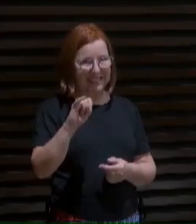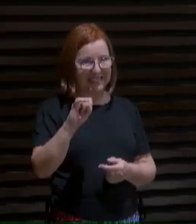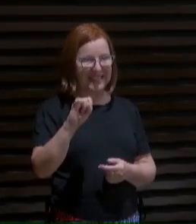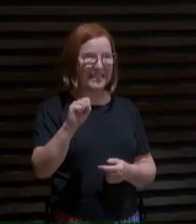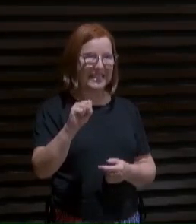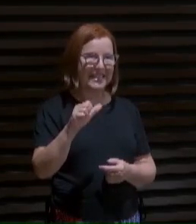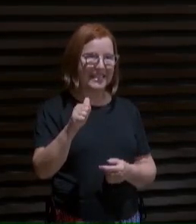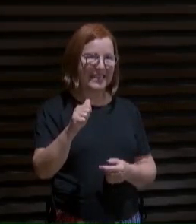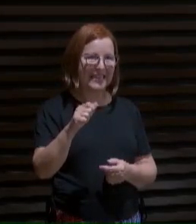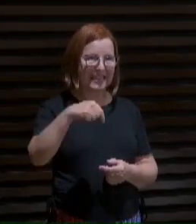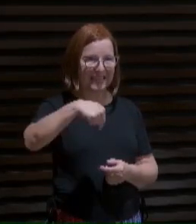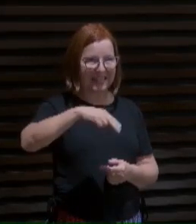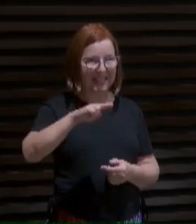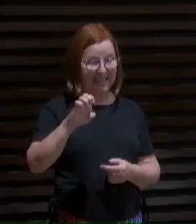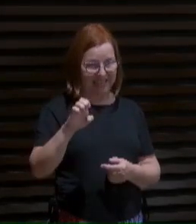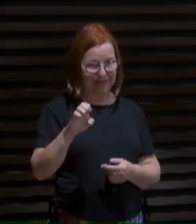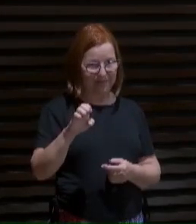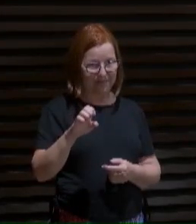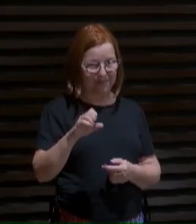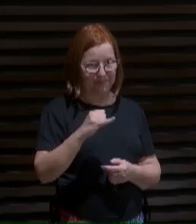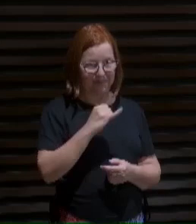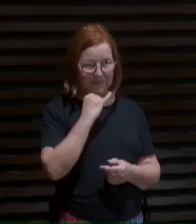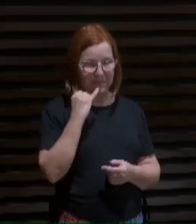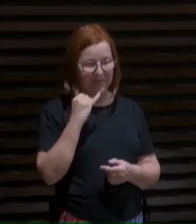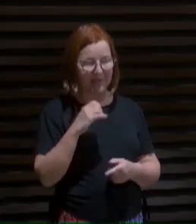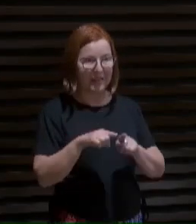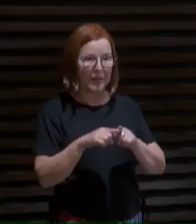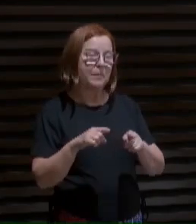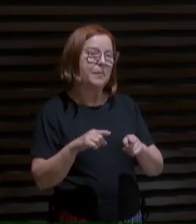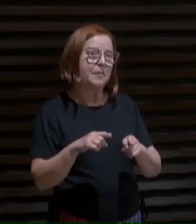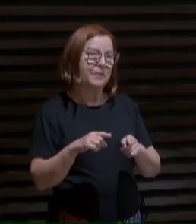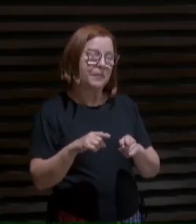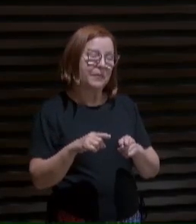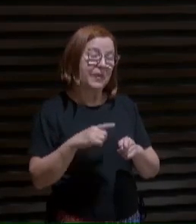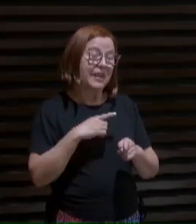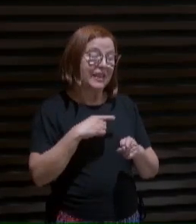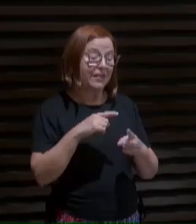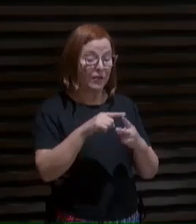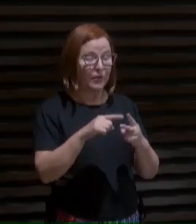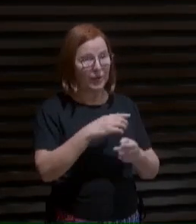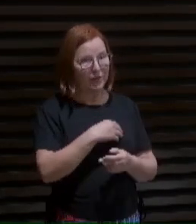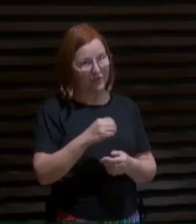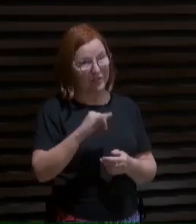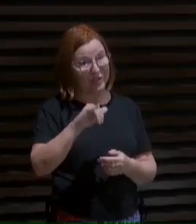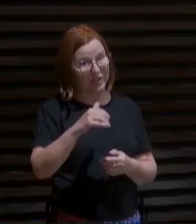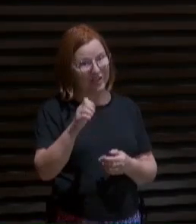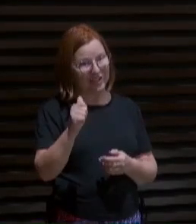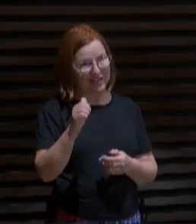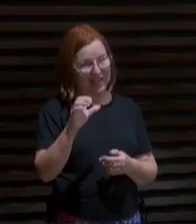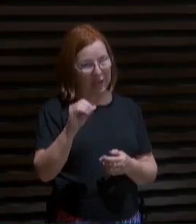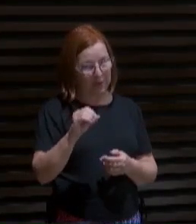teve 2 filhos, mas o Jacó é do projeto de Deus. O Jacó teve